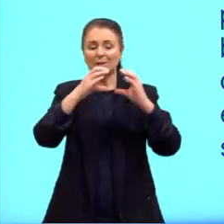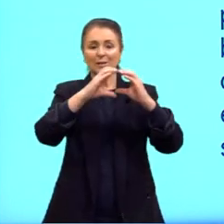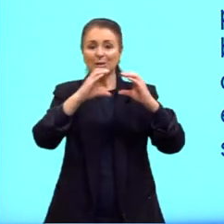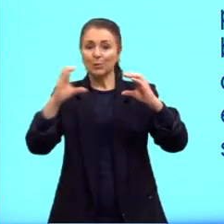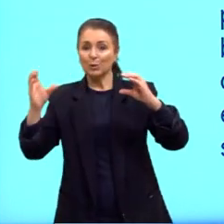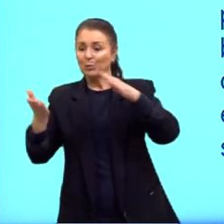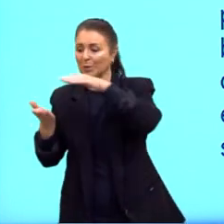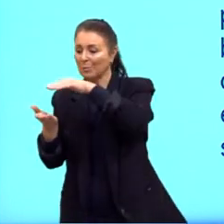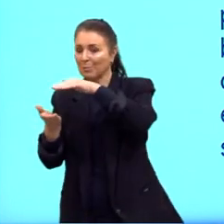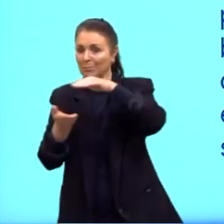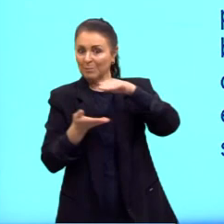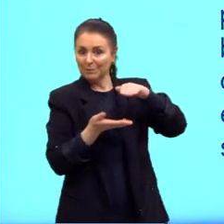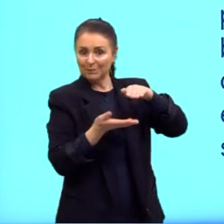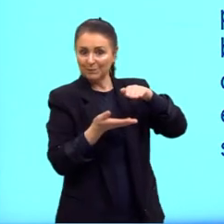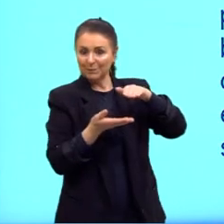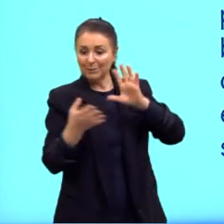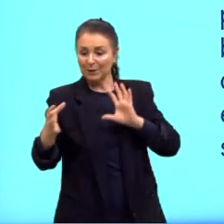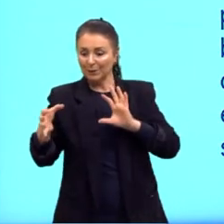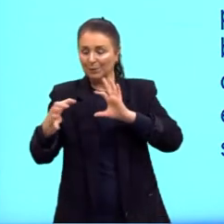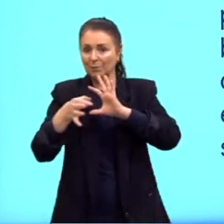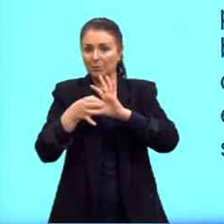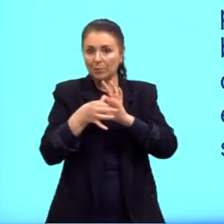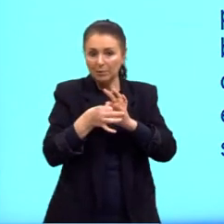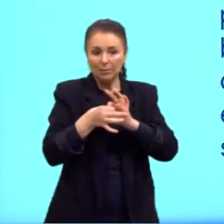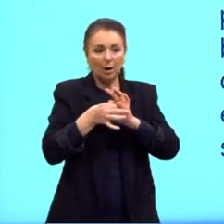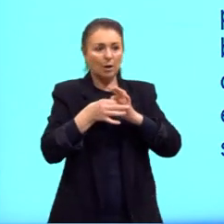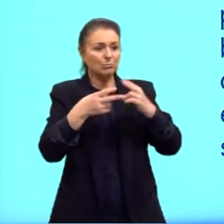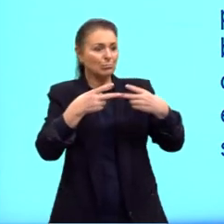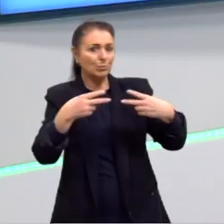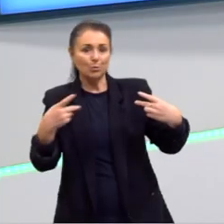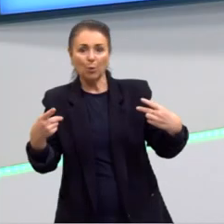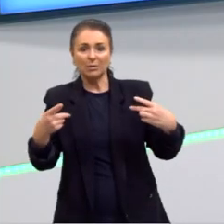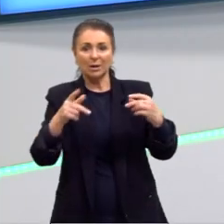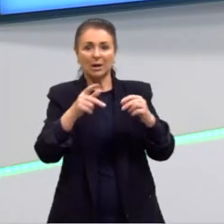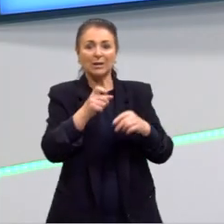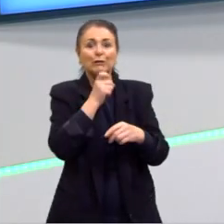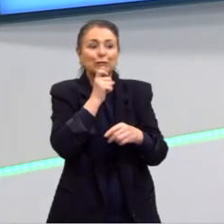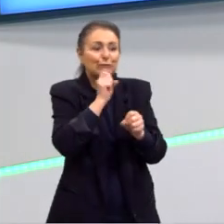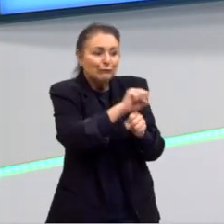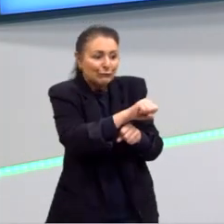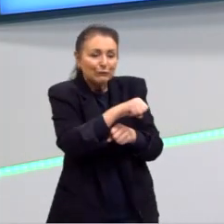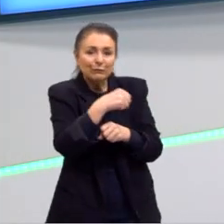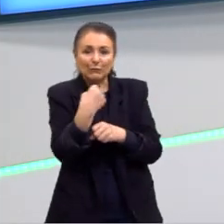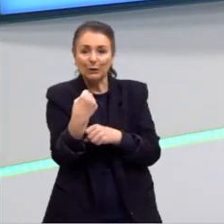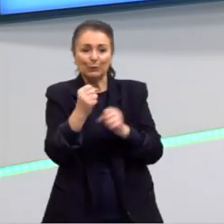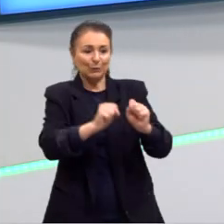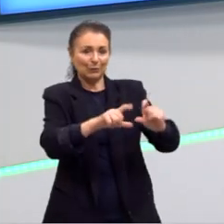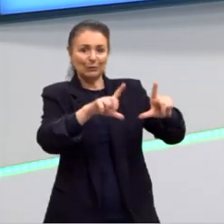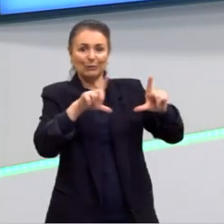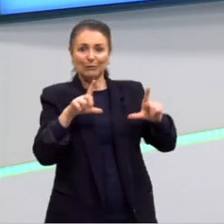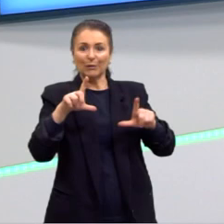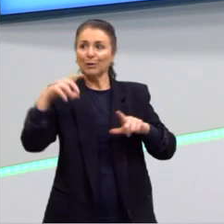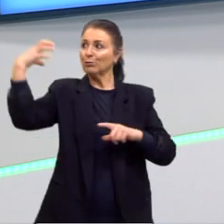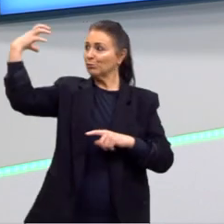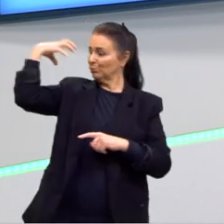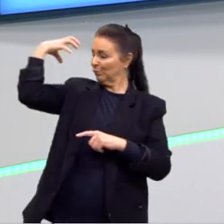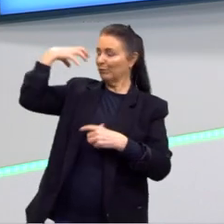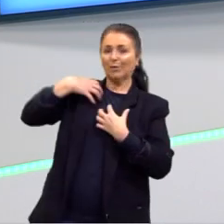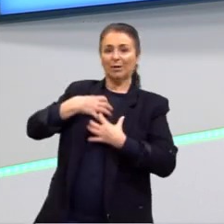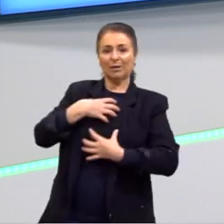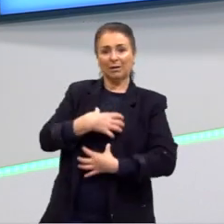paralelo para conectar né nossos Equipamentos na verdade todo o equipamento né que a gente tá ligando na rede elétrica